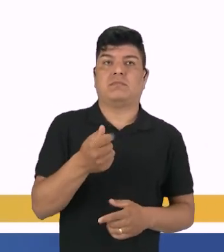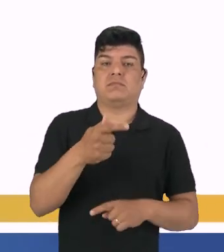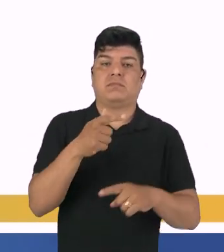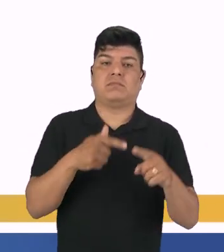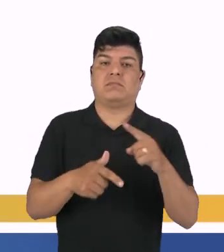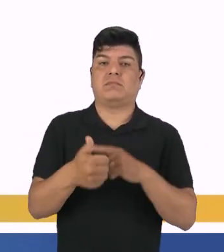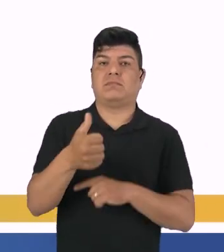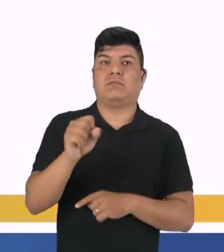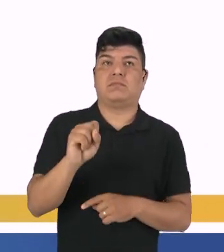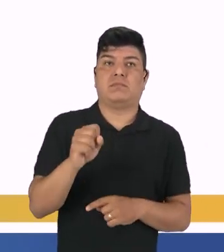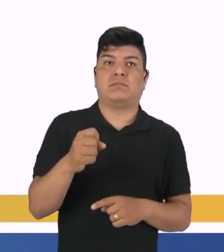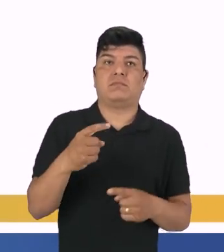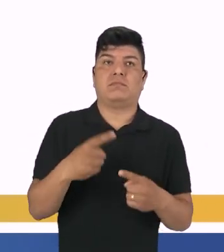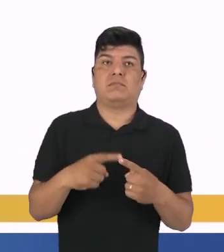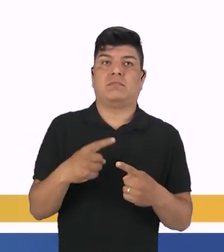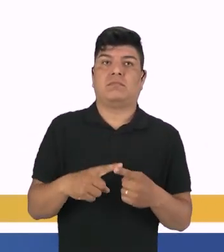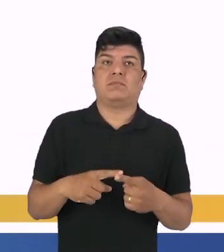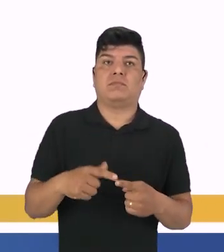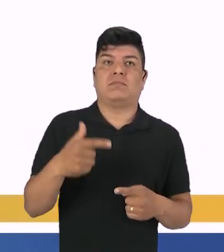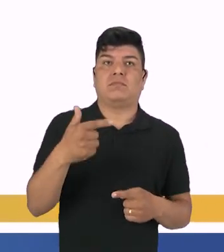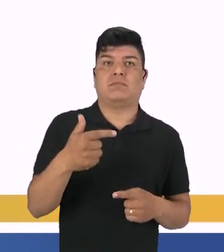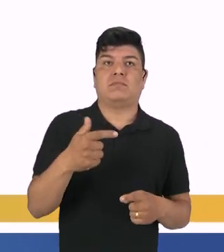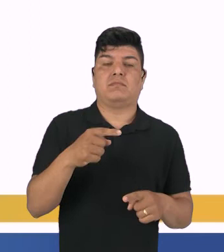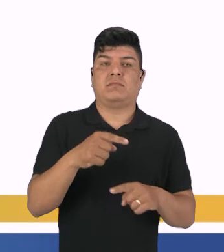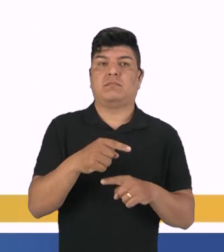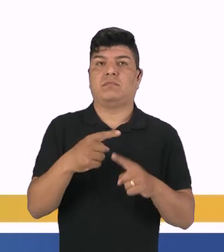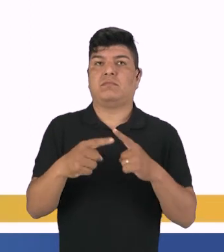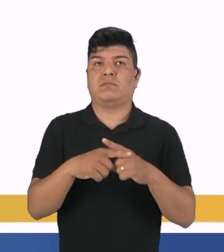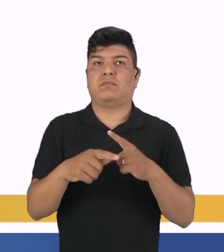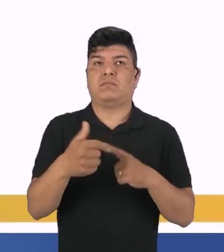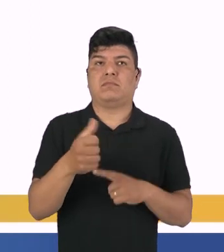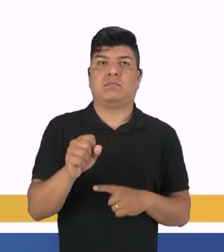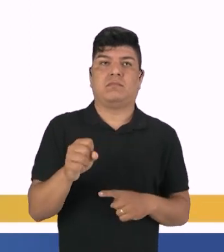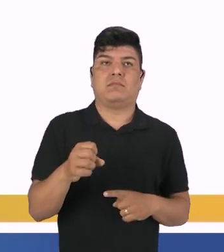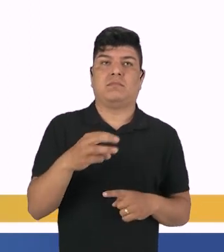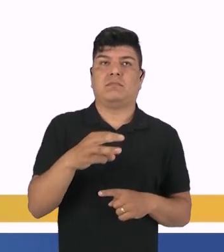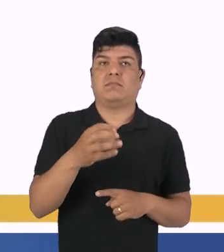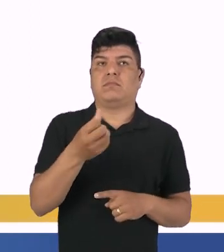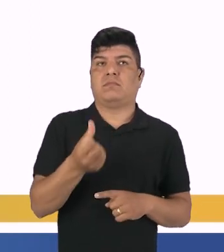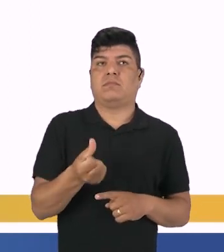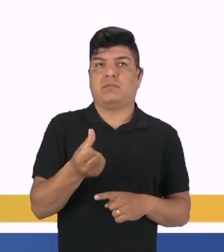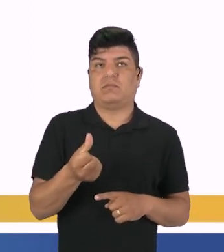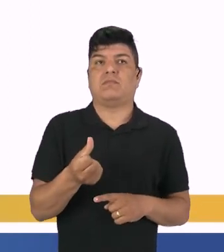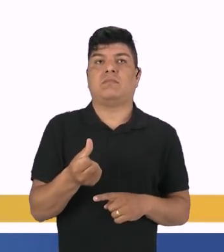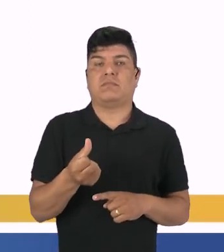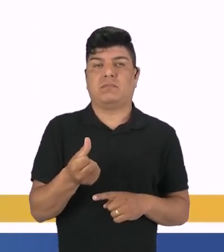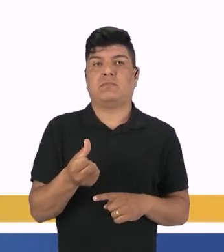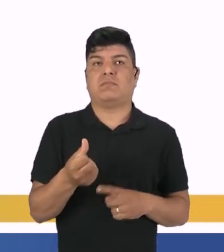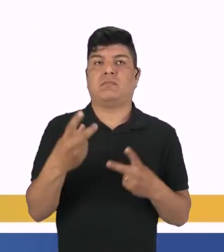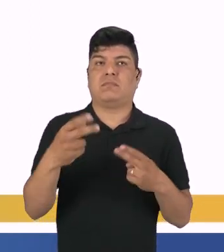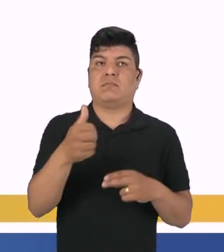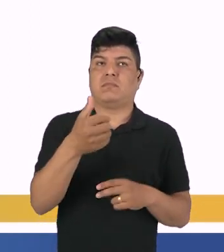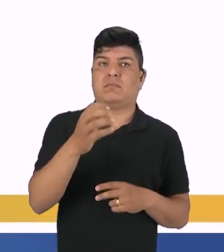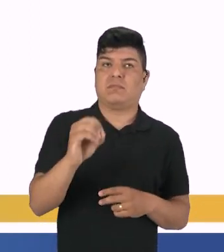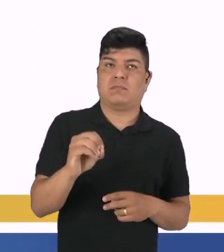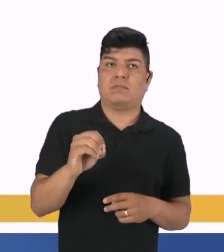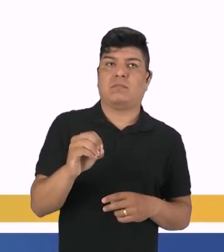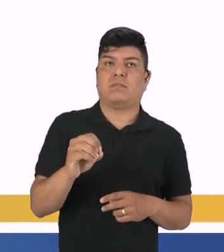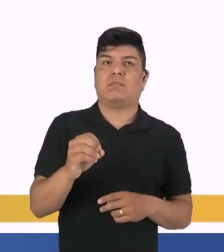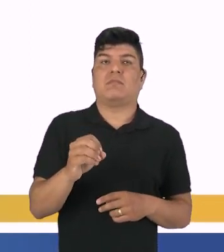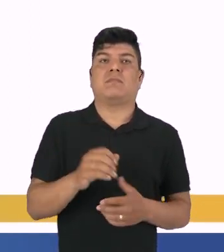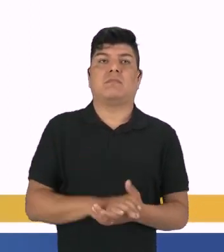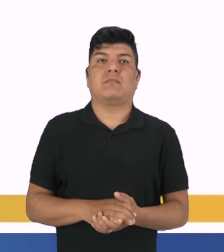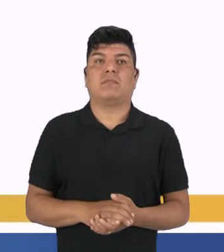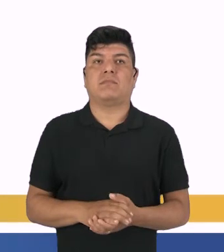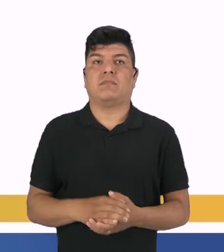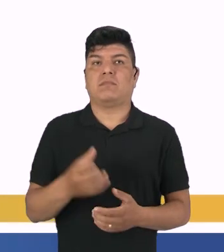quê? Porque 2 vezes 18, 36, e 46 menos 36, 10. Aí eu vou descer o próximo